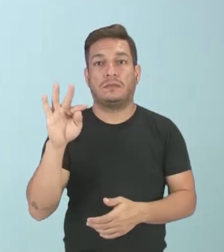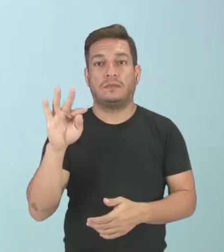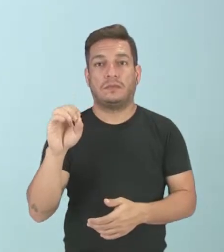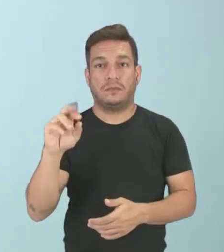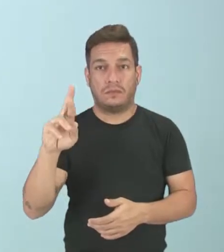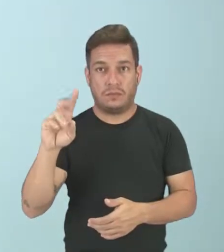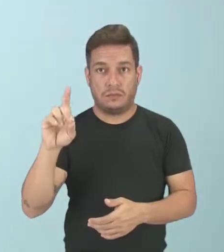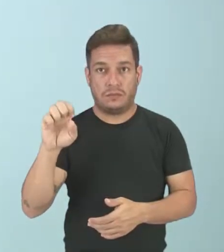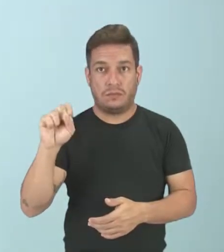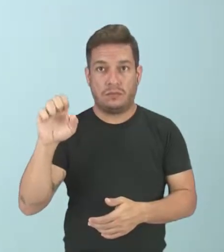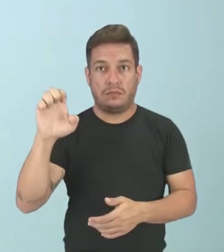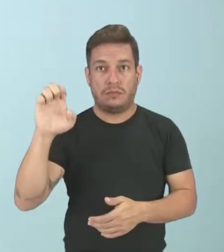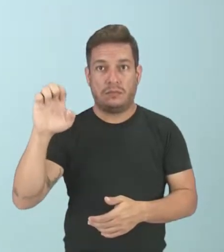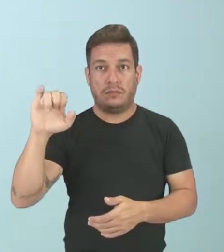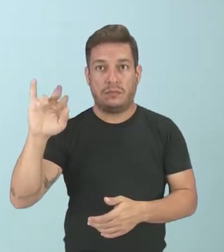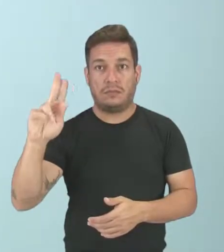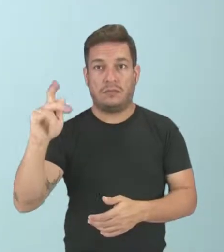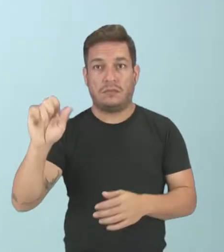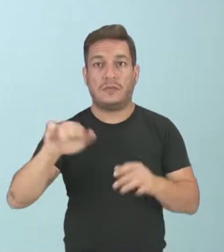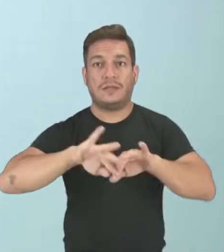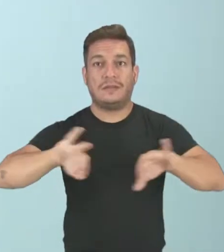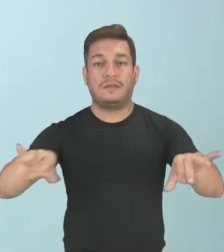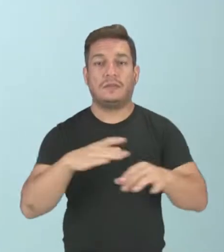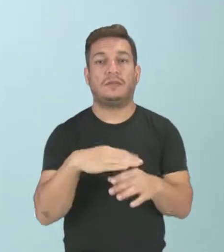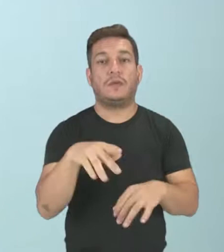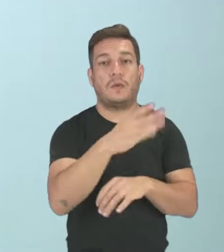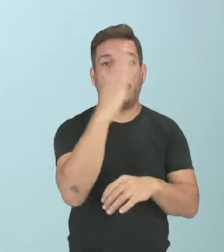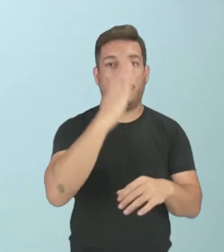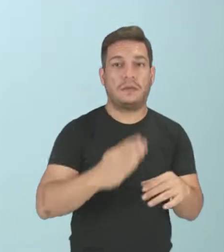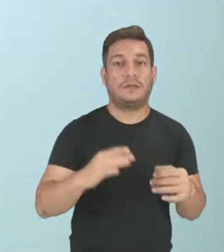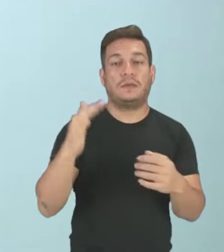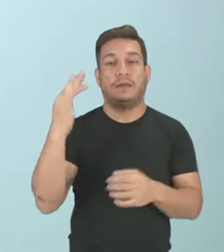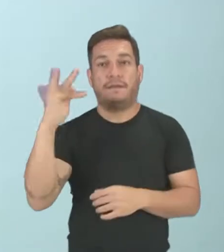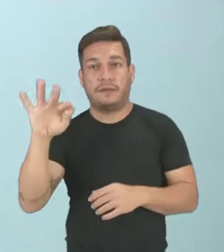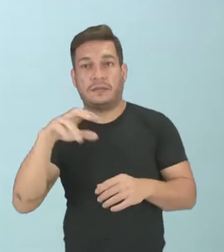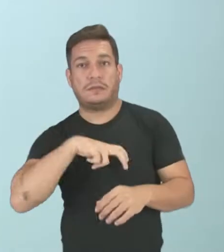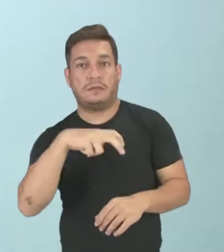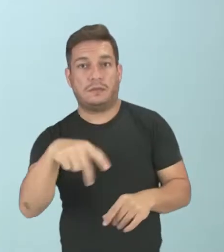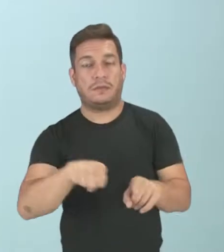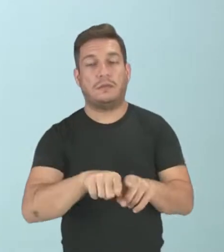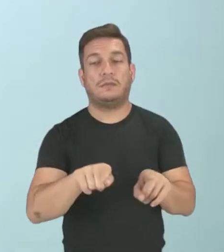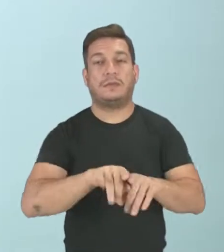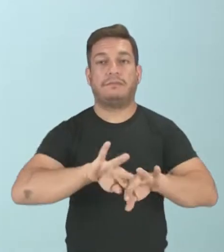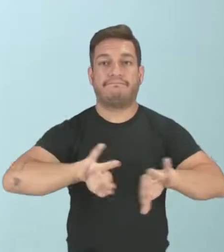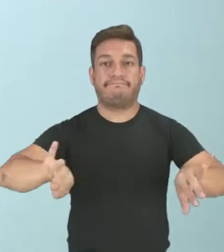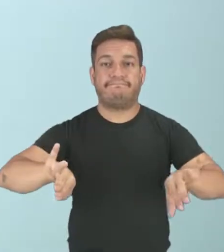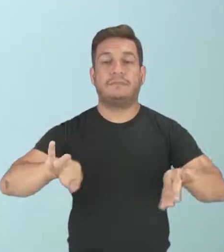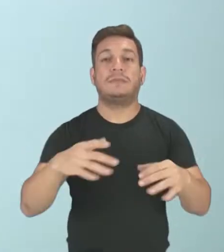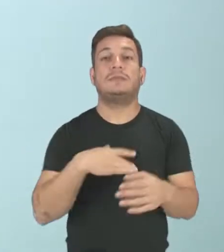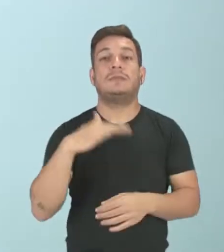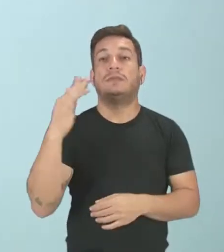o Brasil entre França e Portugal. E aí os franceses estavam querendo